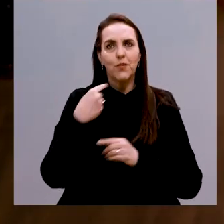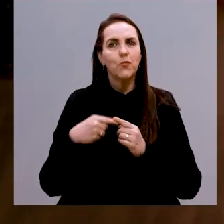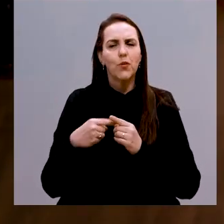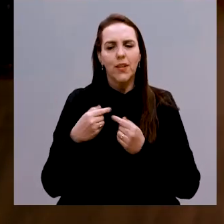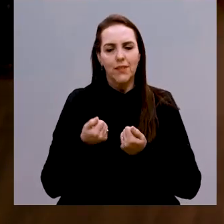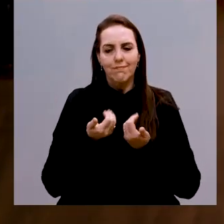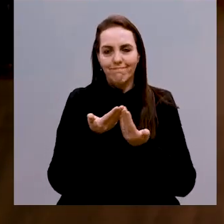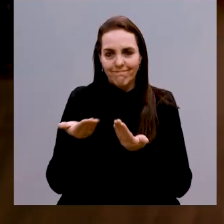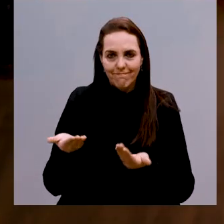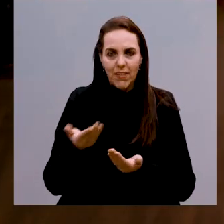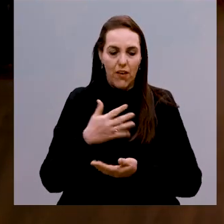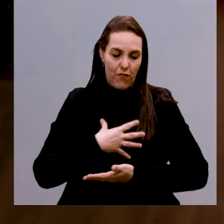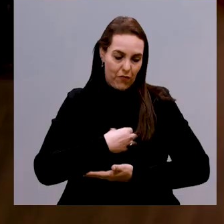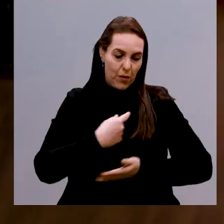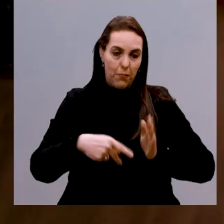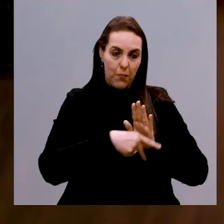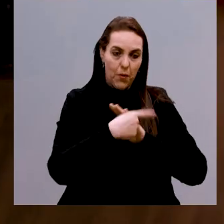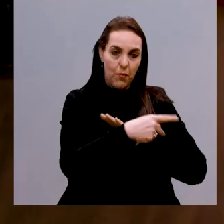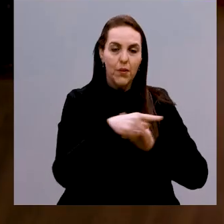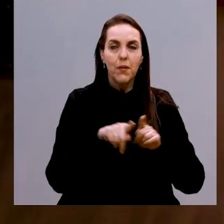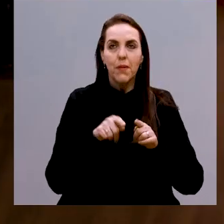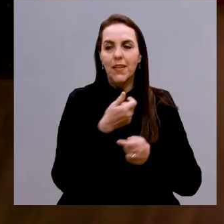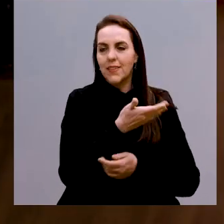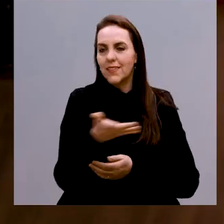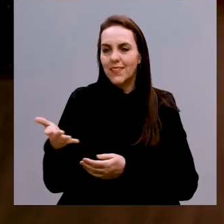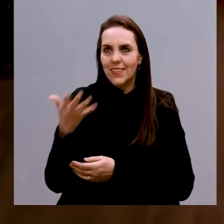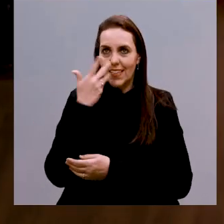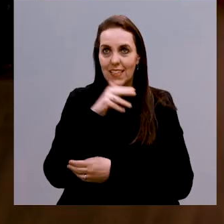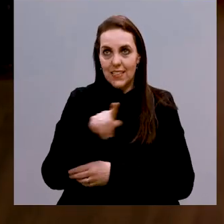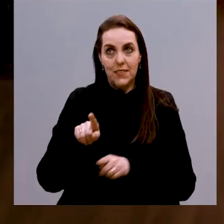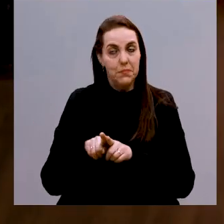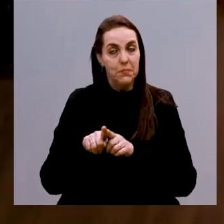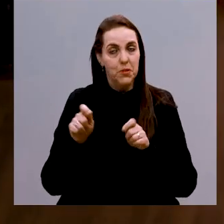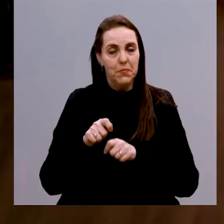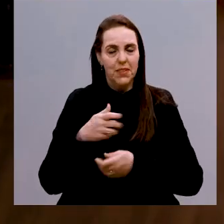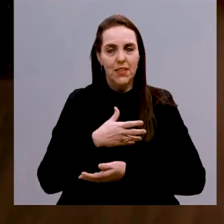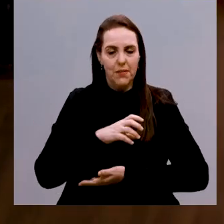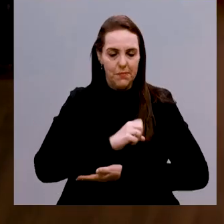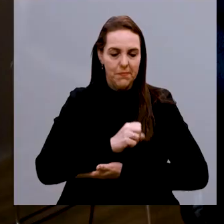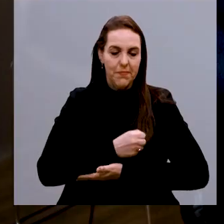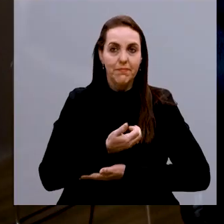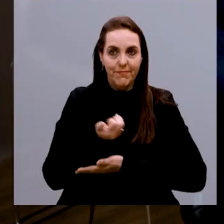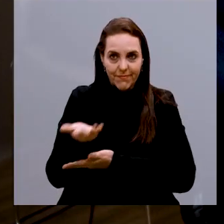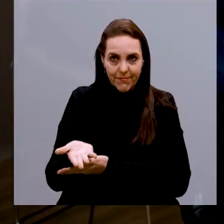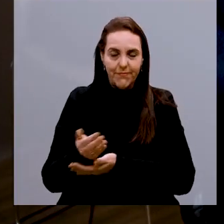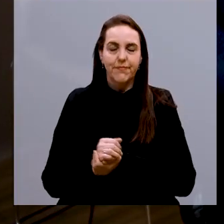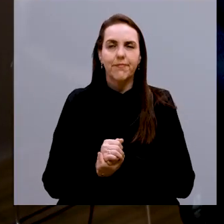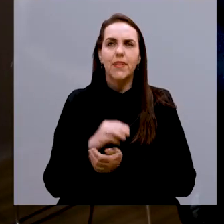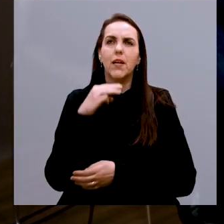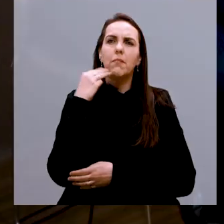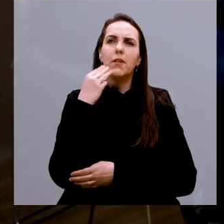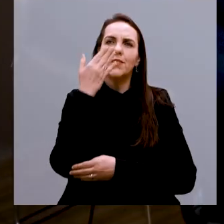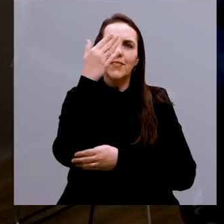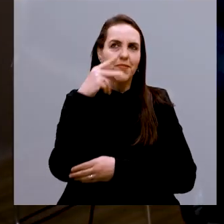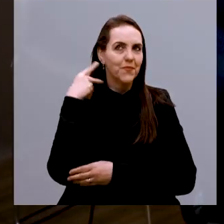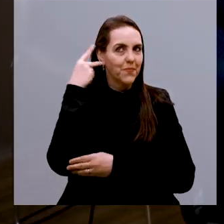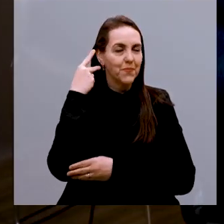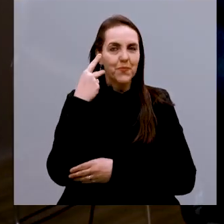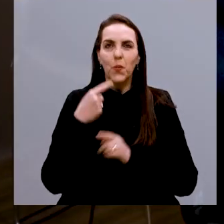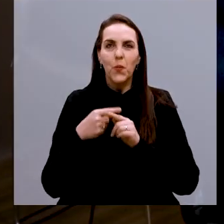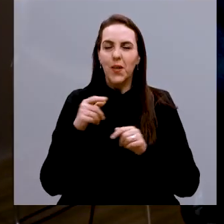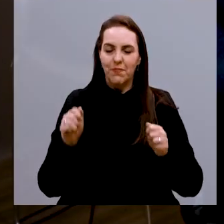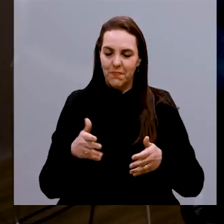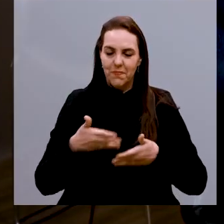também, por que não, outras crianças que elas também possam amamentar. Então, nesse sentido, vereadora Marisol, o que te motivou a